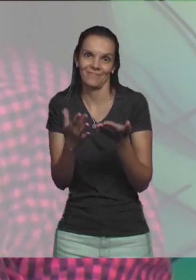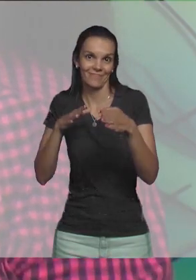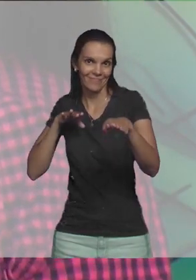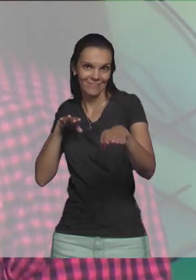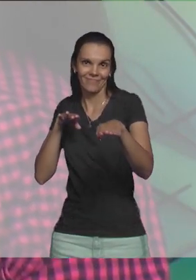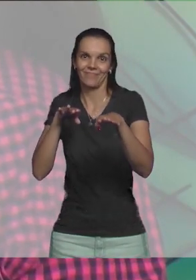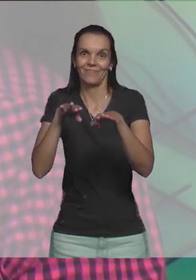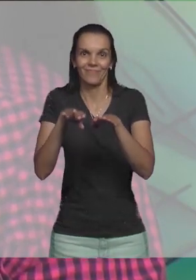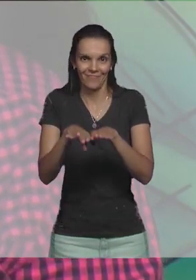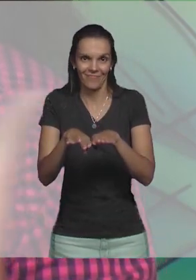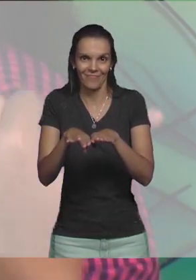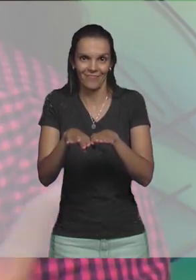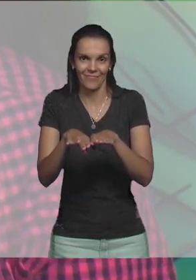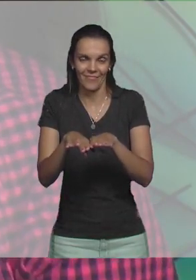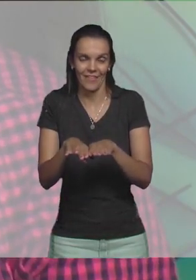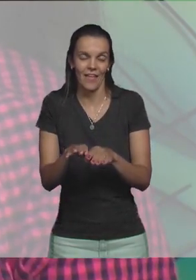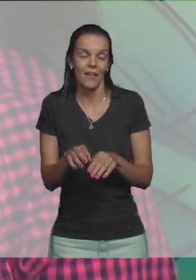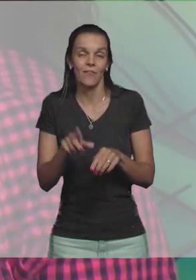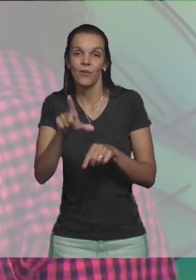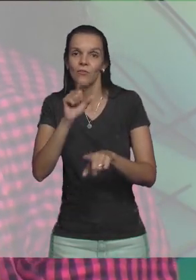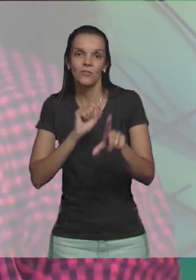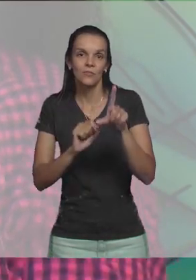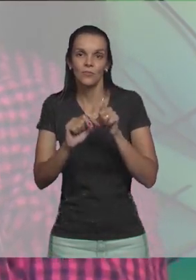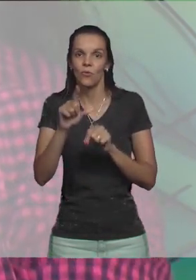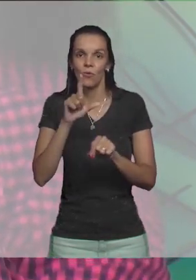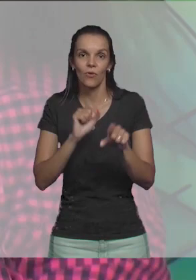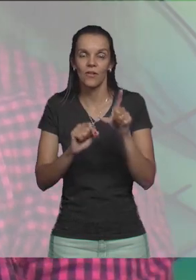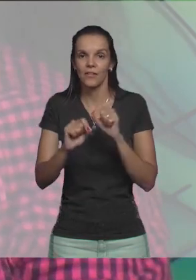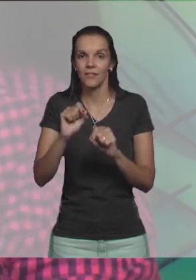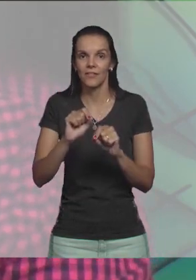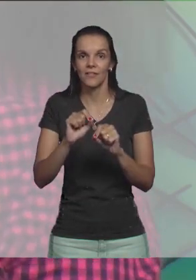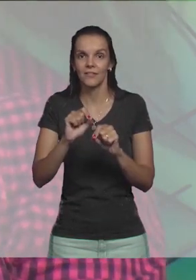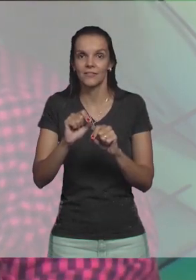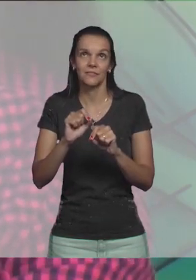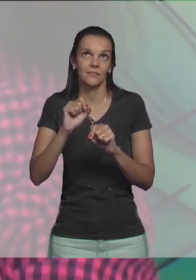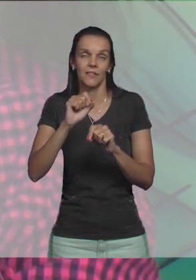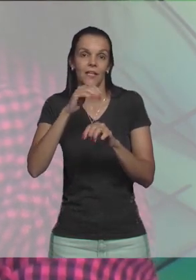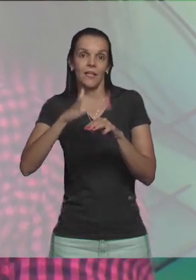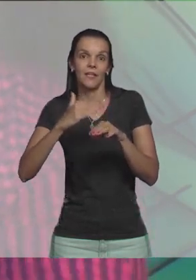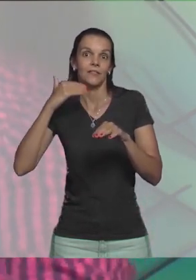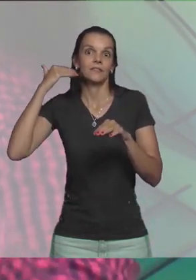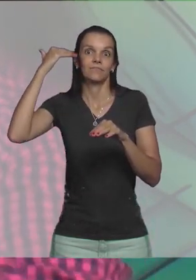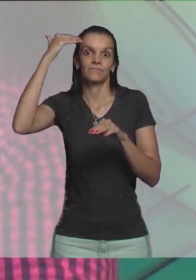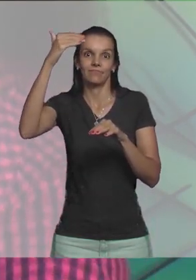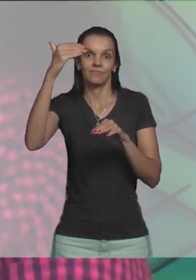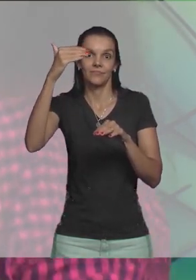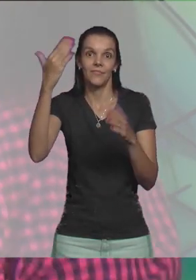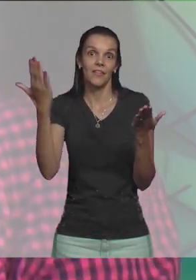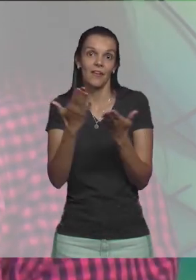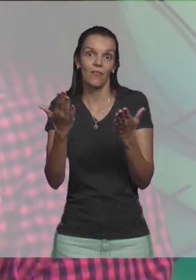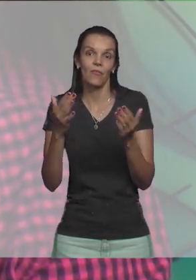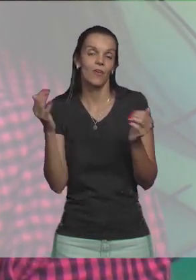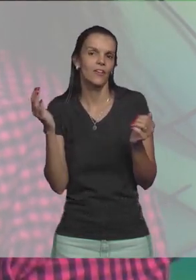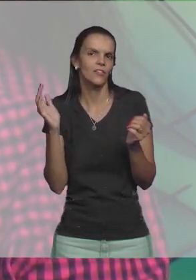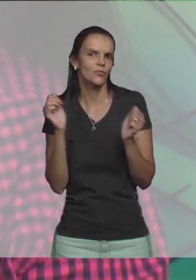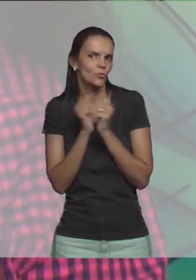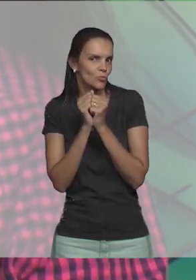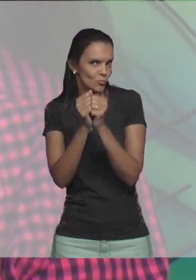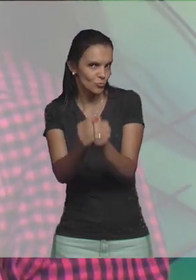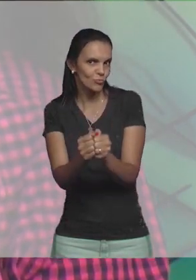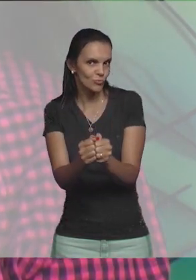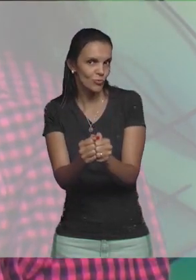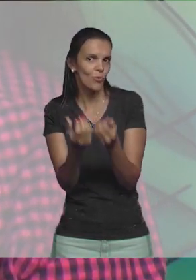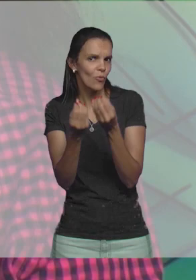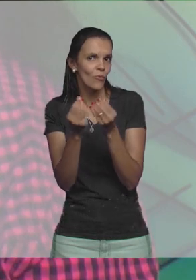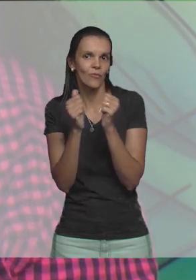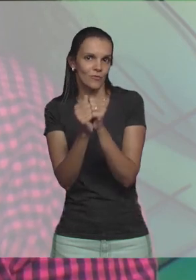que às vezes nem foram tomadas pelos pais da gente. Elas foram tomadas por uma instância superior e a gente só está caminhando junto. E